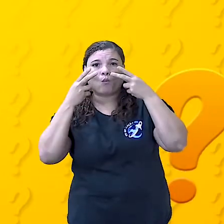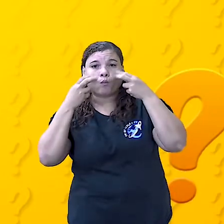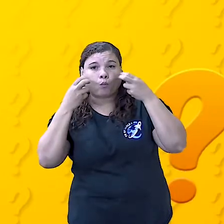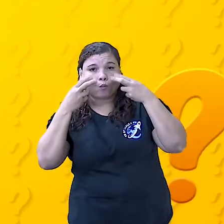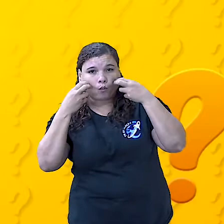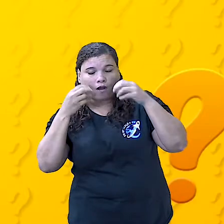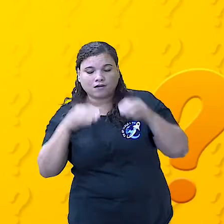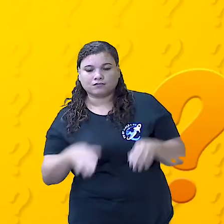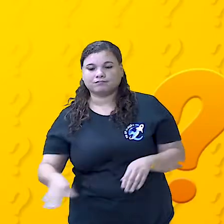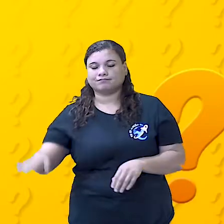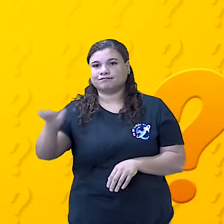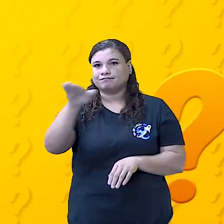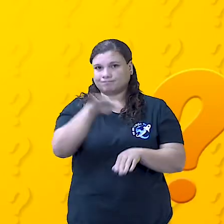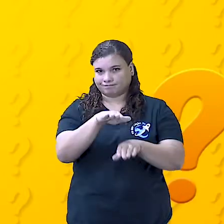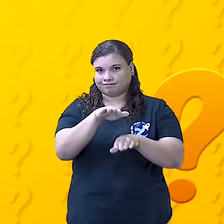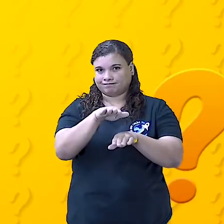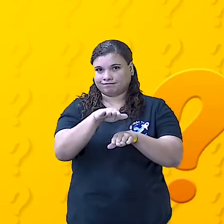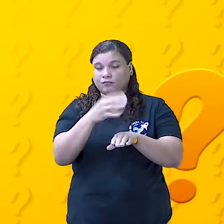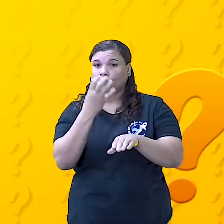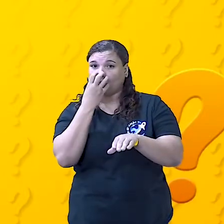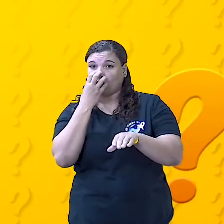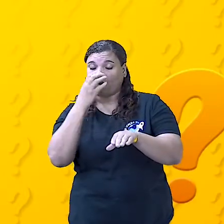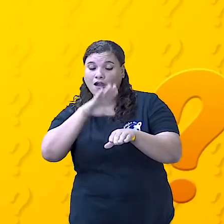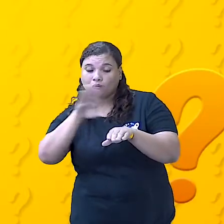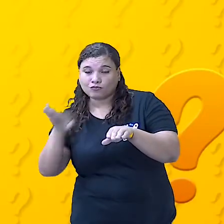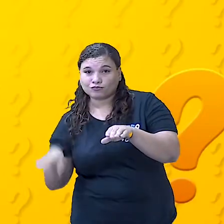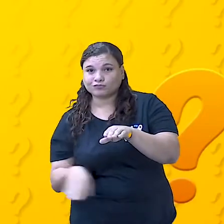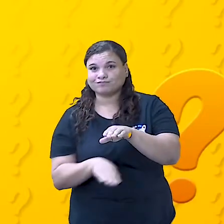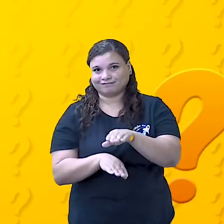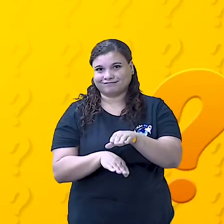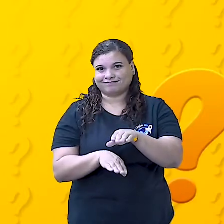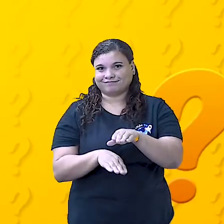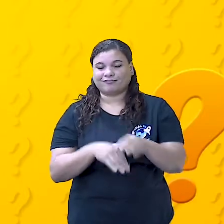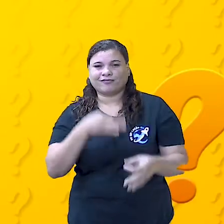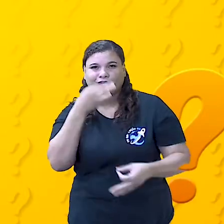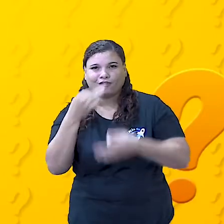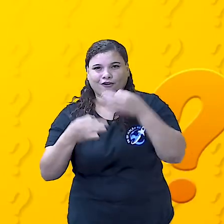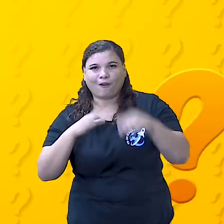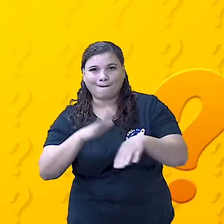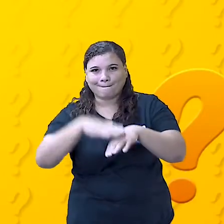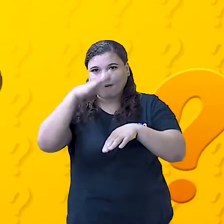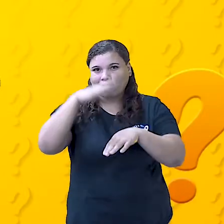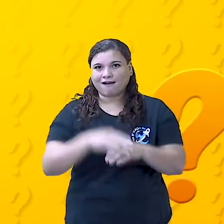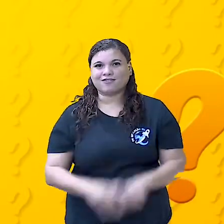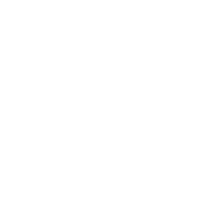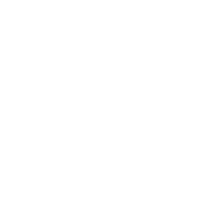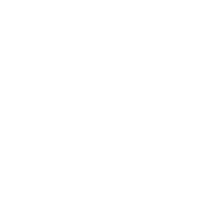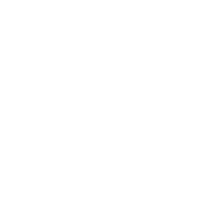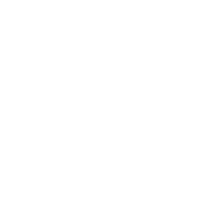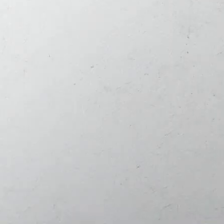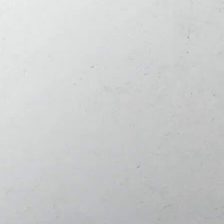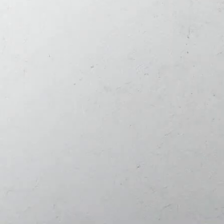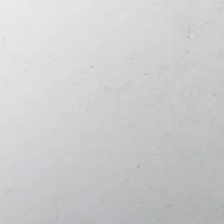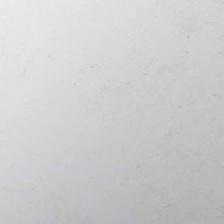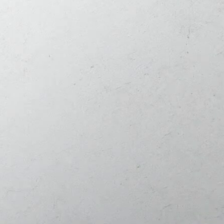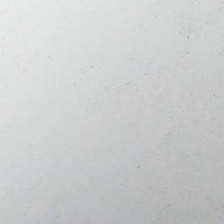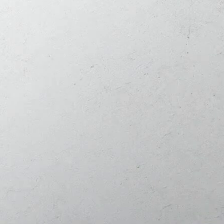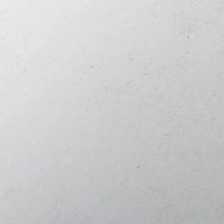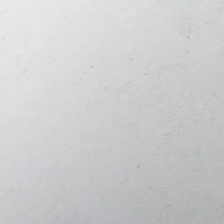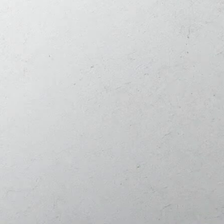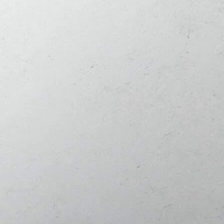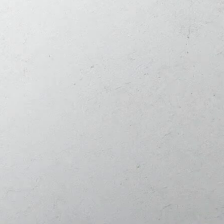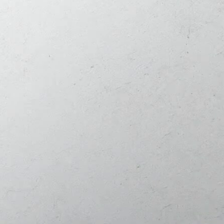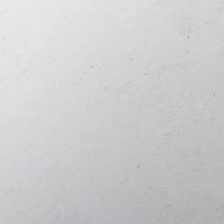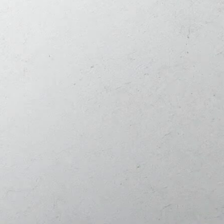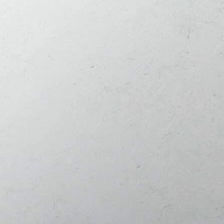está sobre a mesa e o cão está sob a mesa. E para mais dicas como essa, fique ligado na TV Educação.